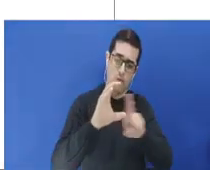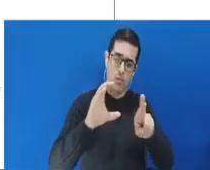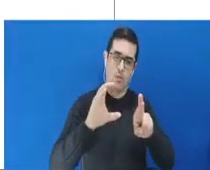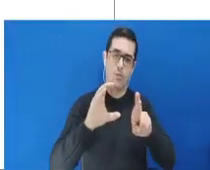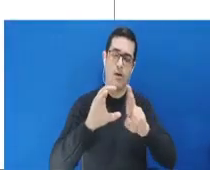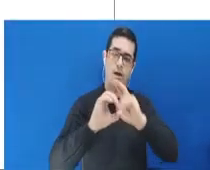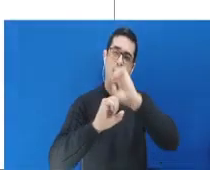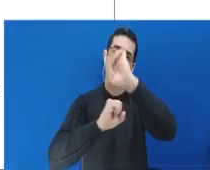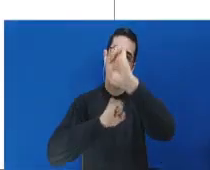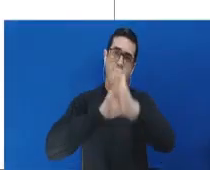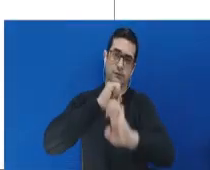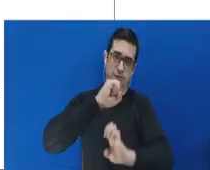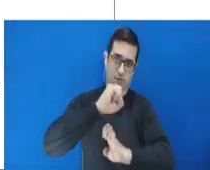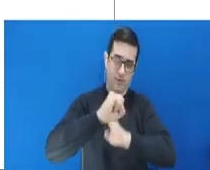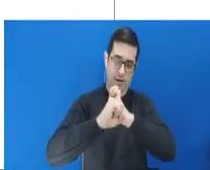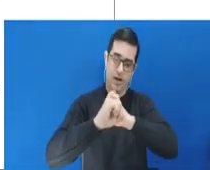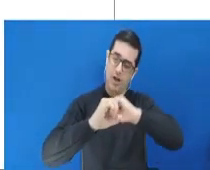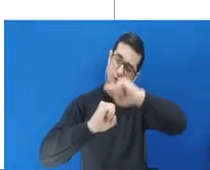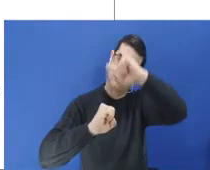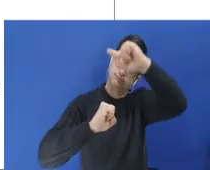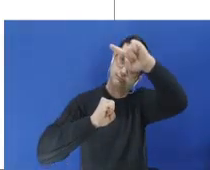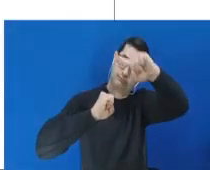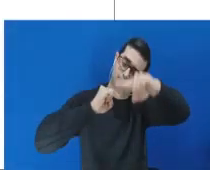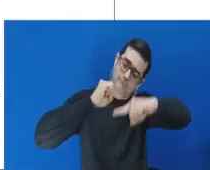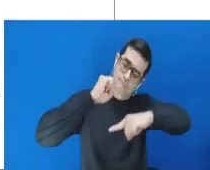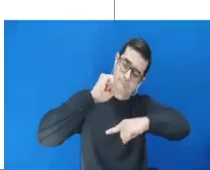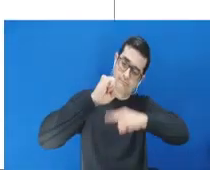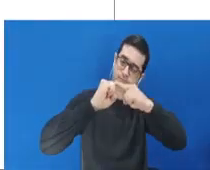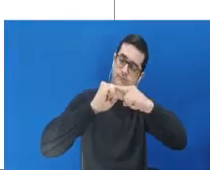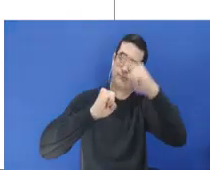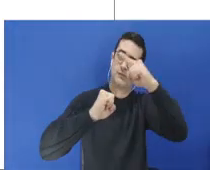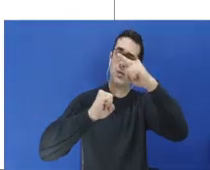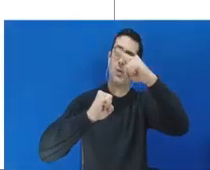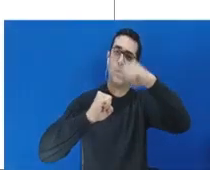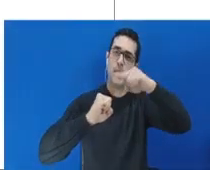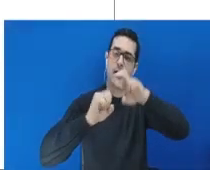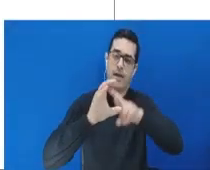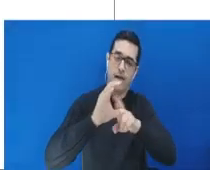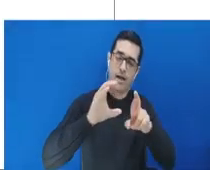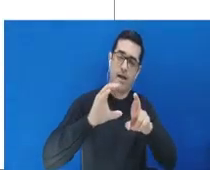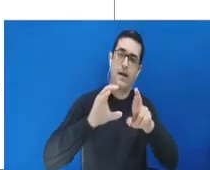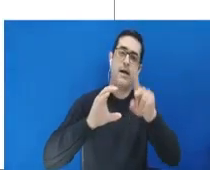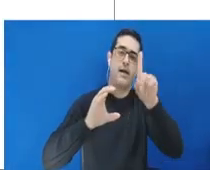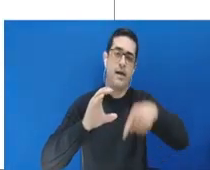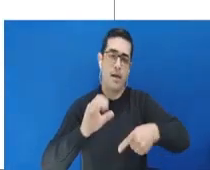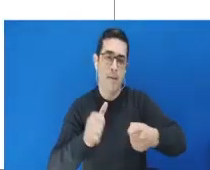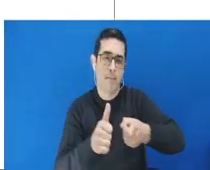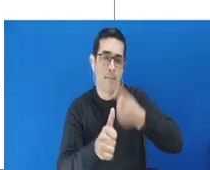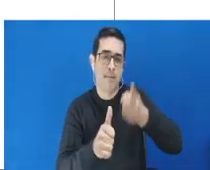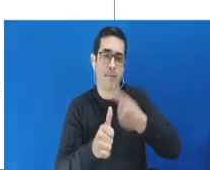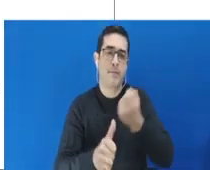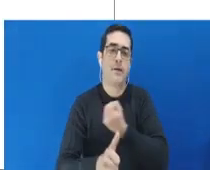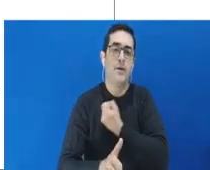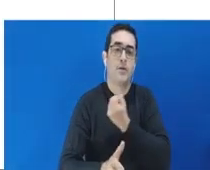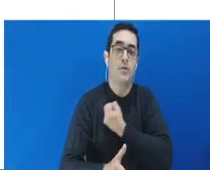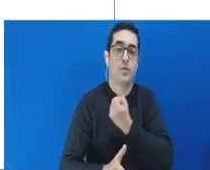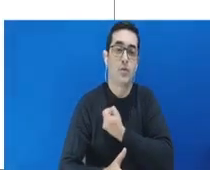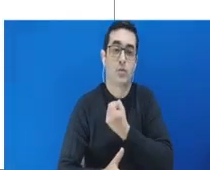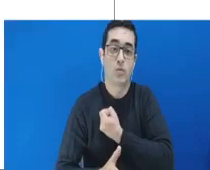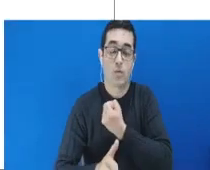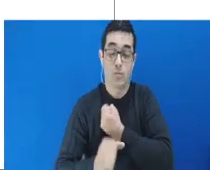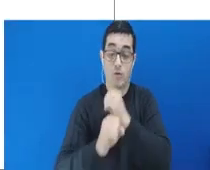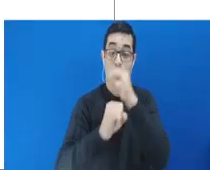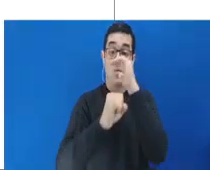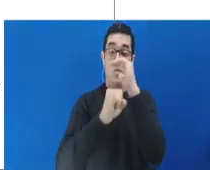da trajetória do elétron, que estaria relacionado ao nosso primeiro número quântico, que é o nível, que seriam